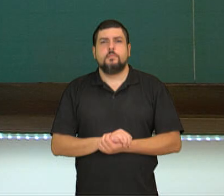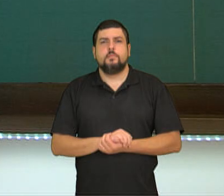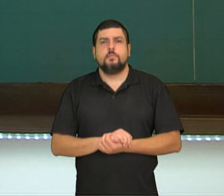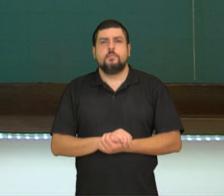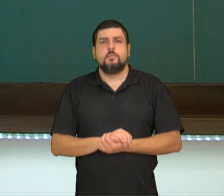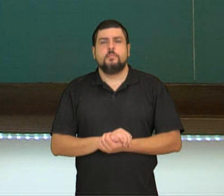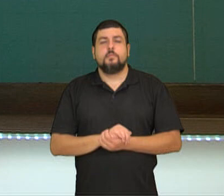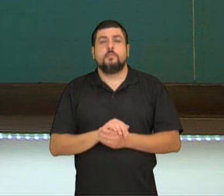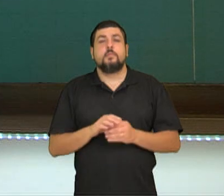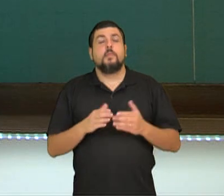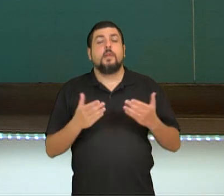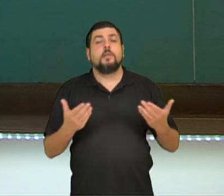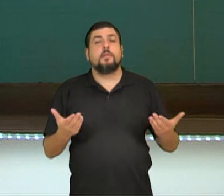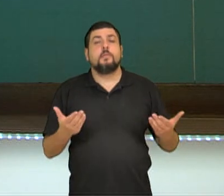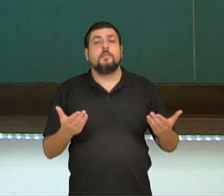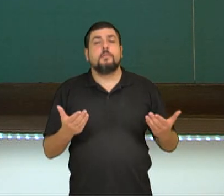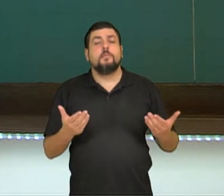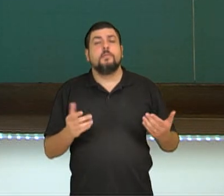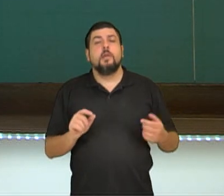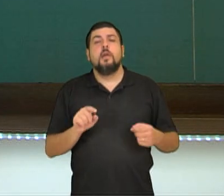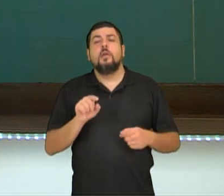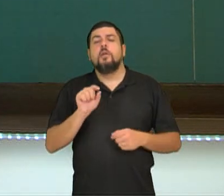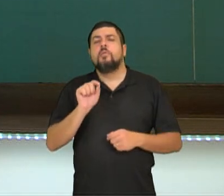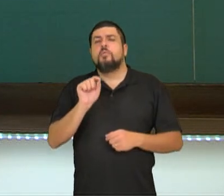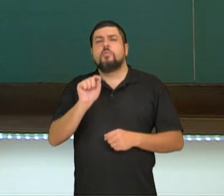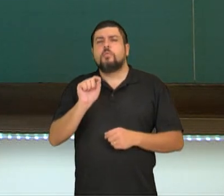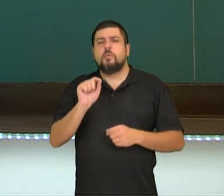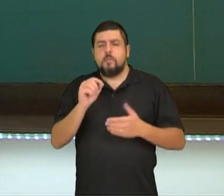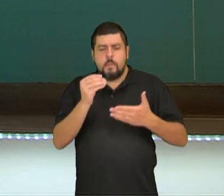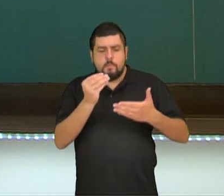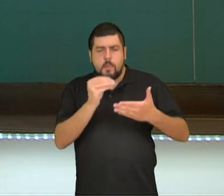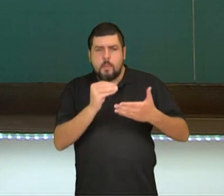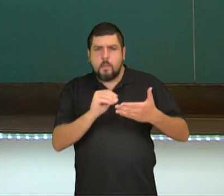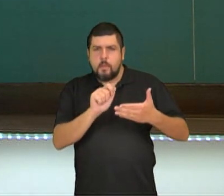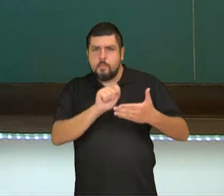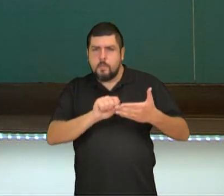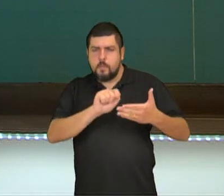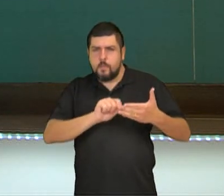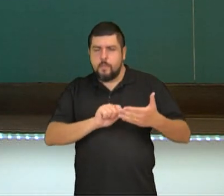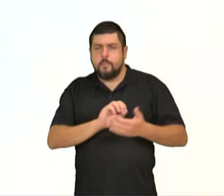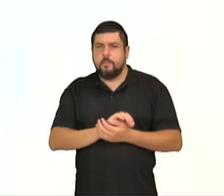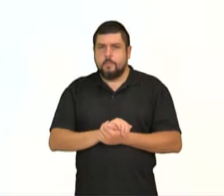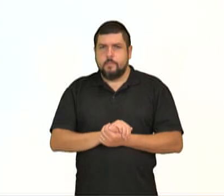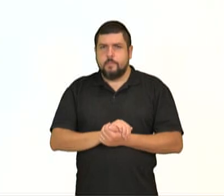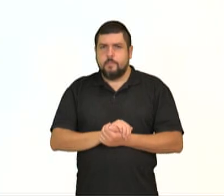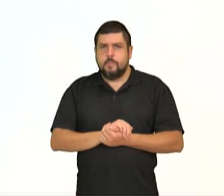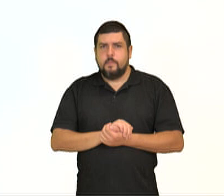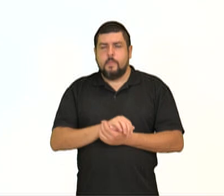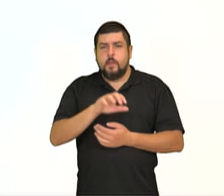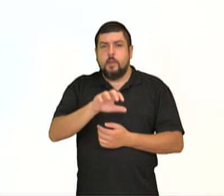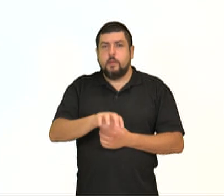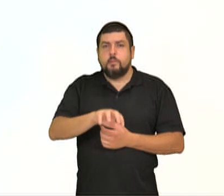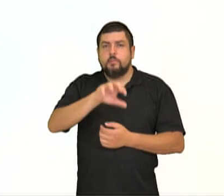E então, o que você colocou aí? A nossa respiração, ela